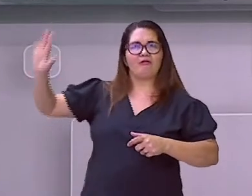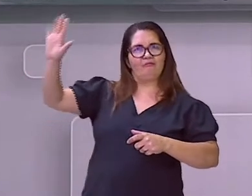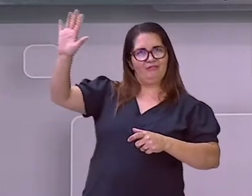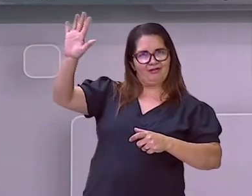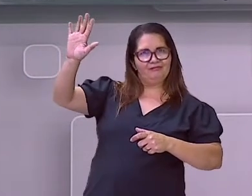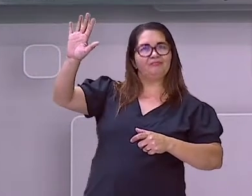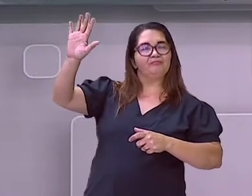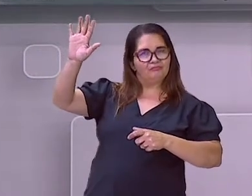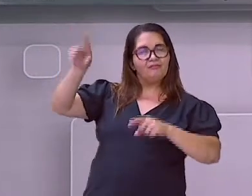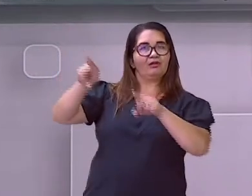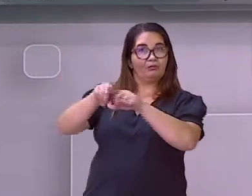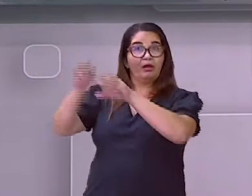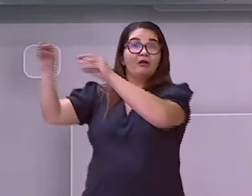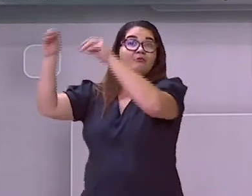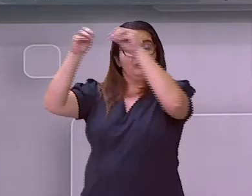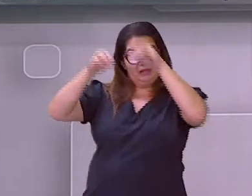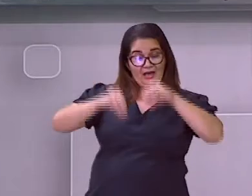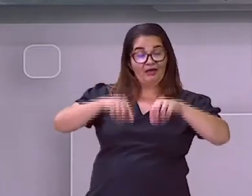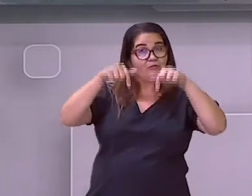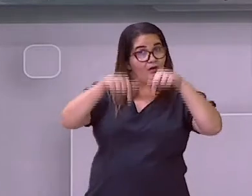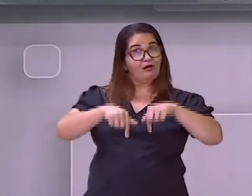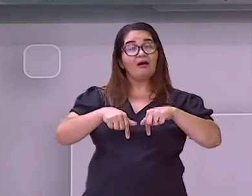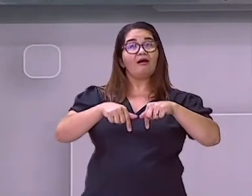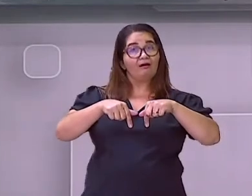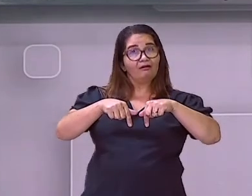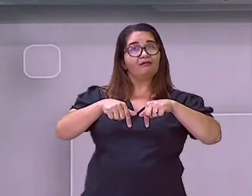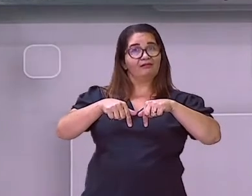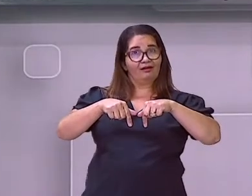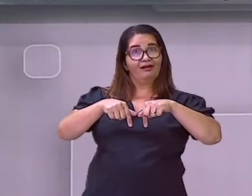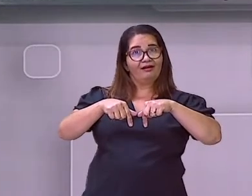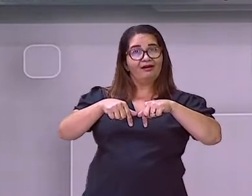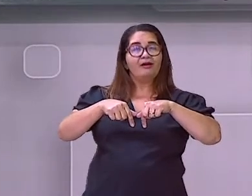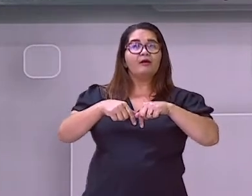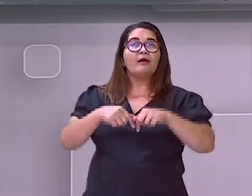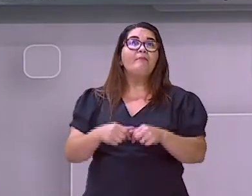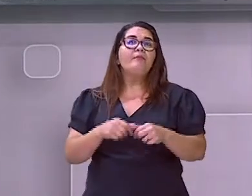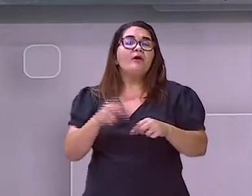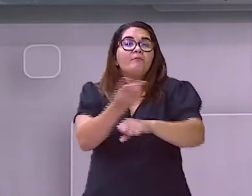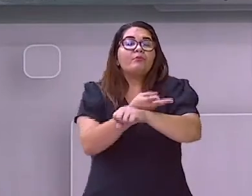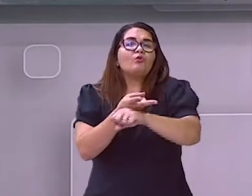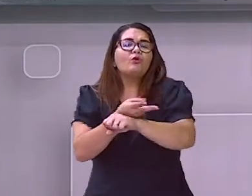oportunidade. Engraçado como que as coisas se invertem,